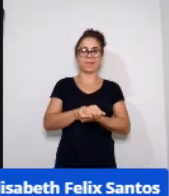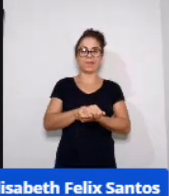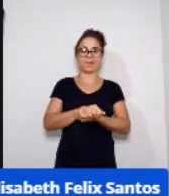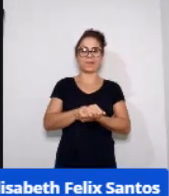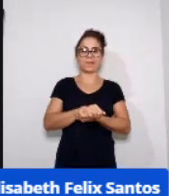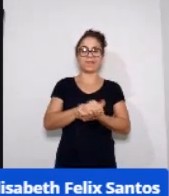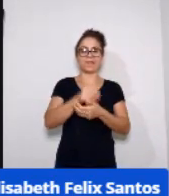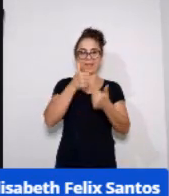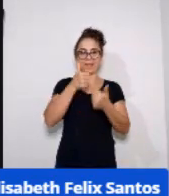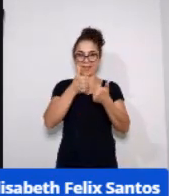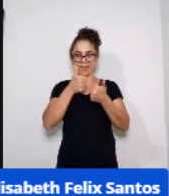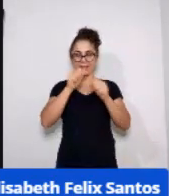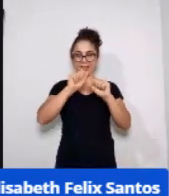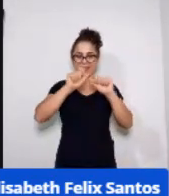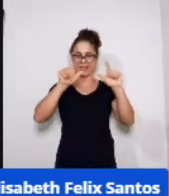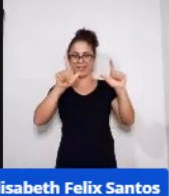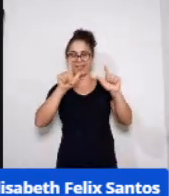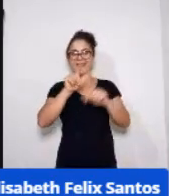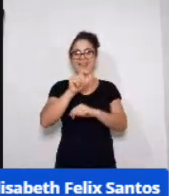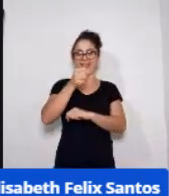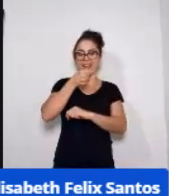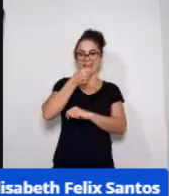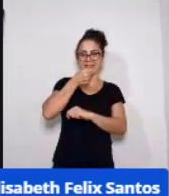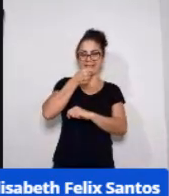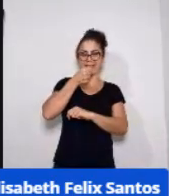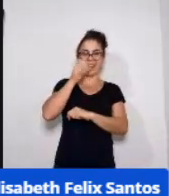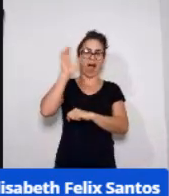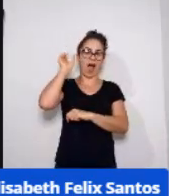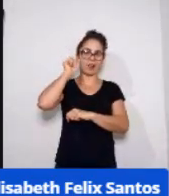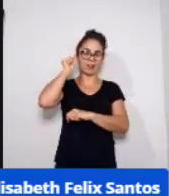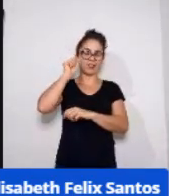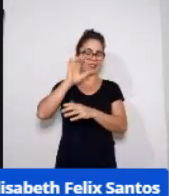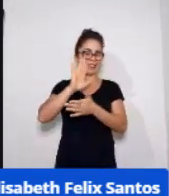Abriu. Agora Aê!